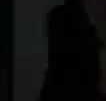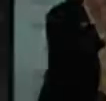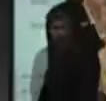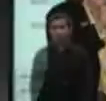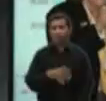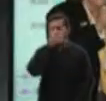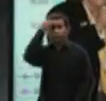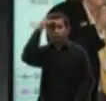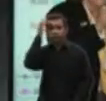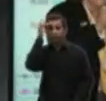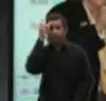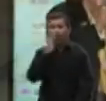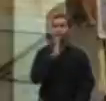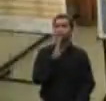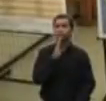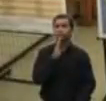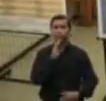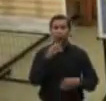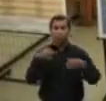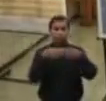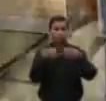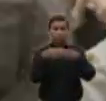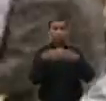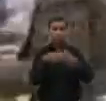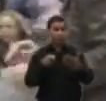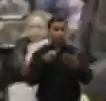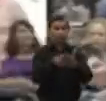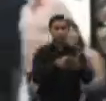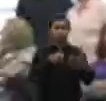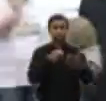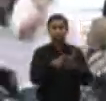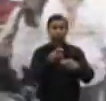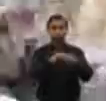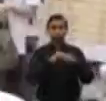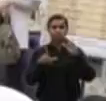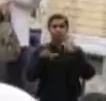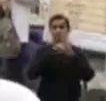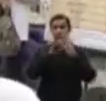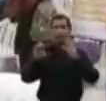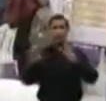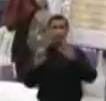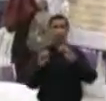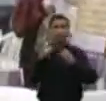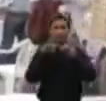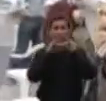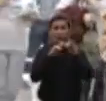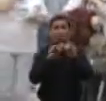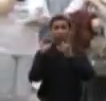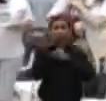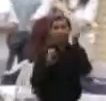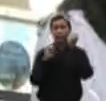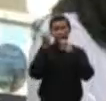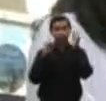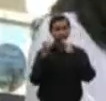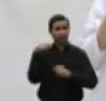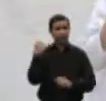O pessoal descobriu que o poder público está se mexendo para garantir o cumprimento das leis e fazer valer direitos